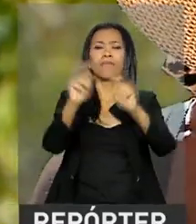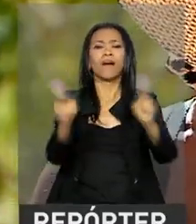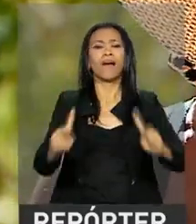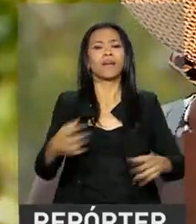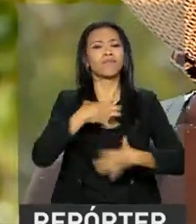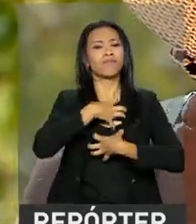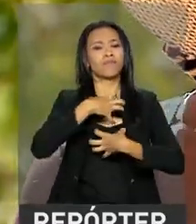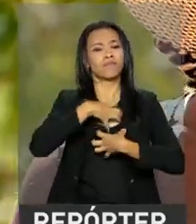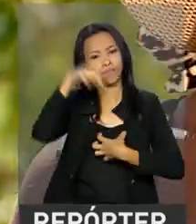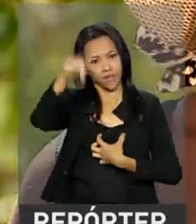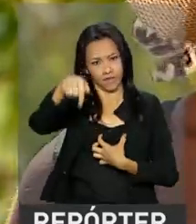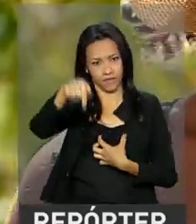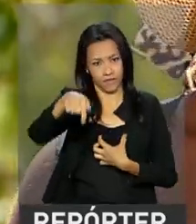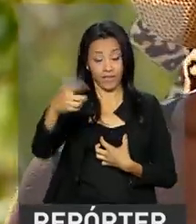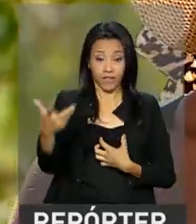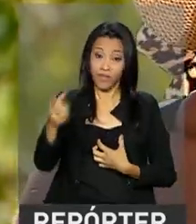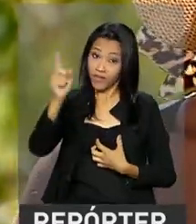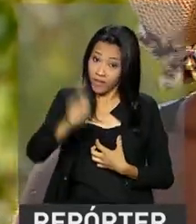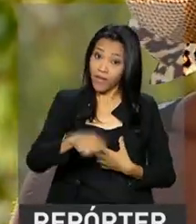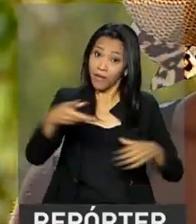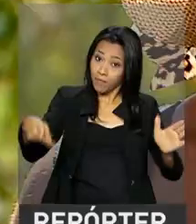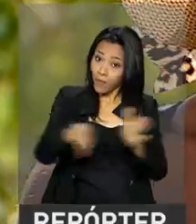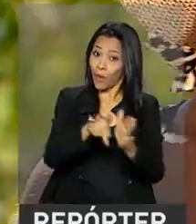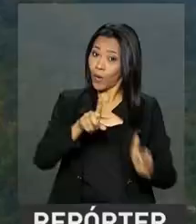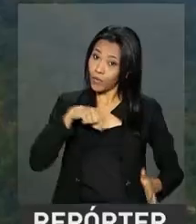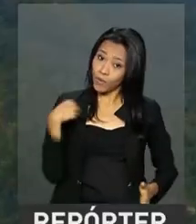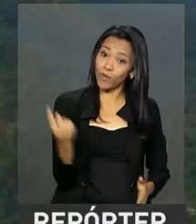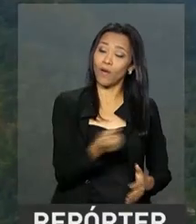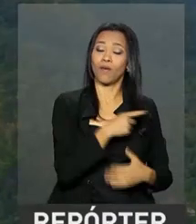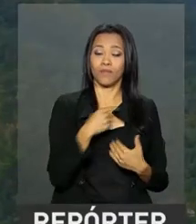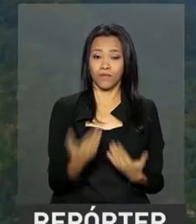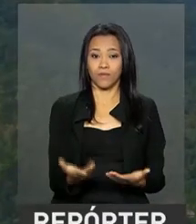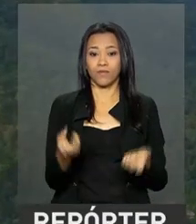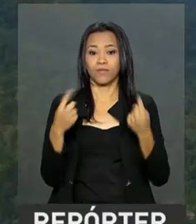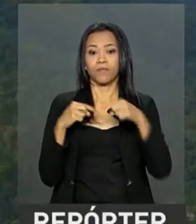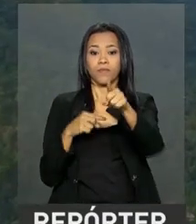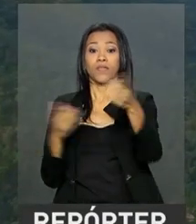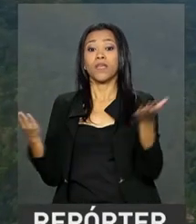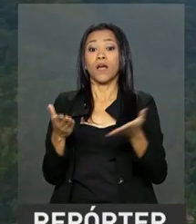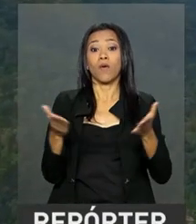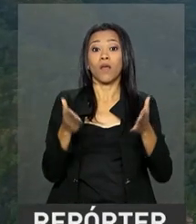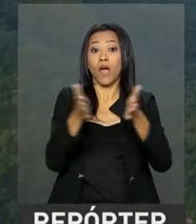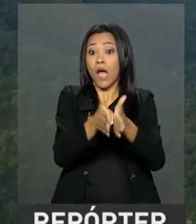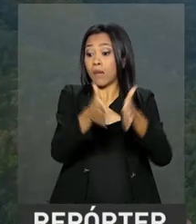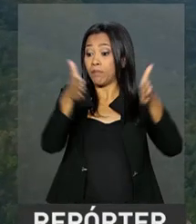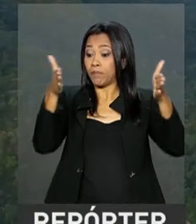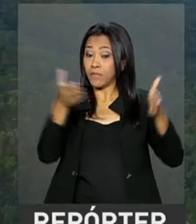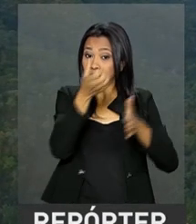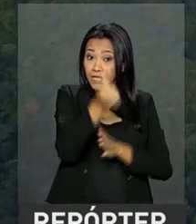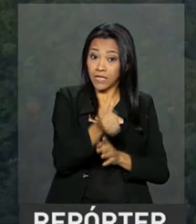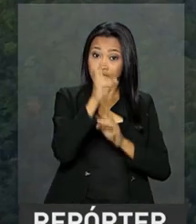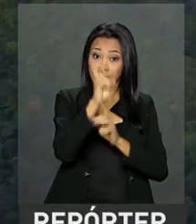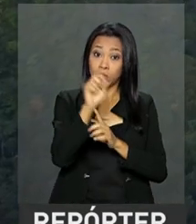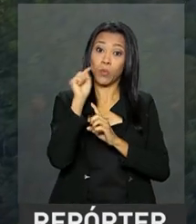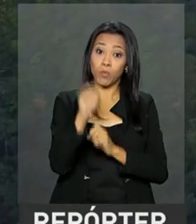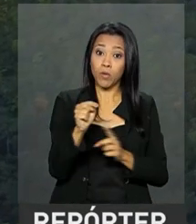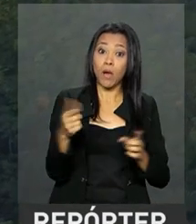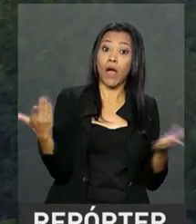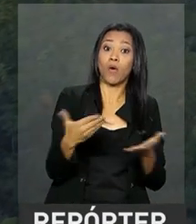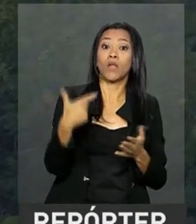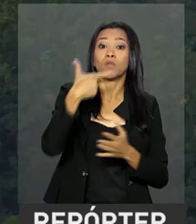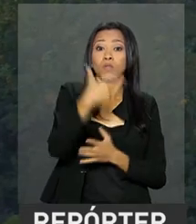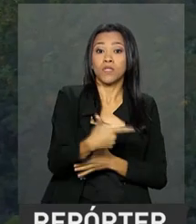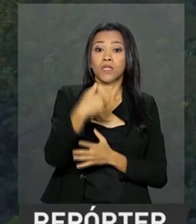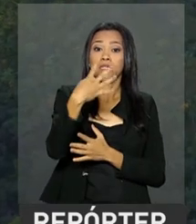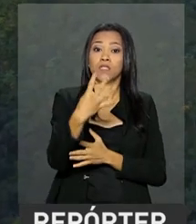muito grande e é o patrimônio que é nosso, né? Com a recente expansão do parque de 65.000 para